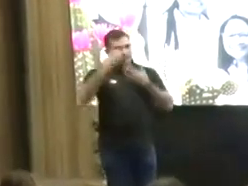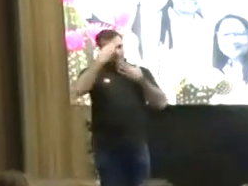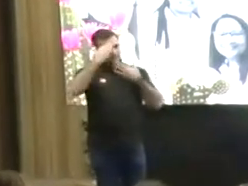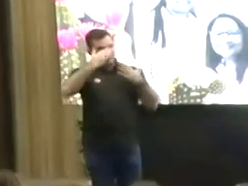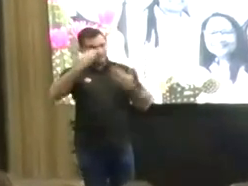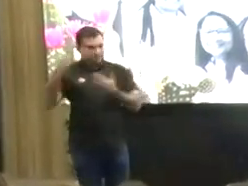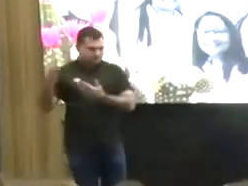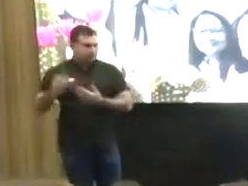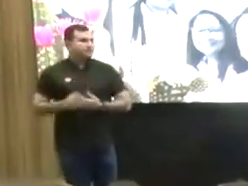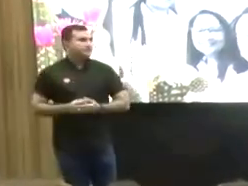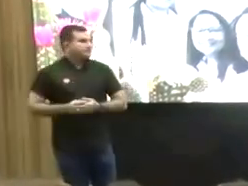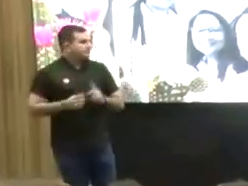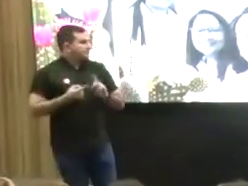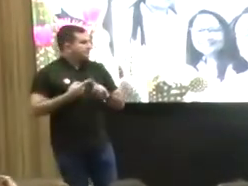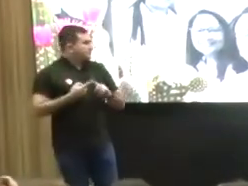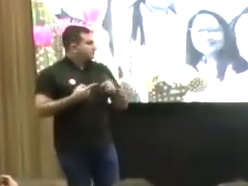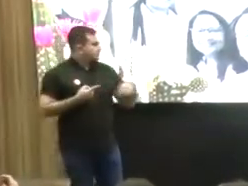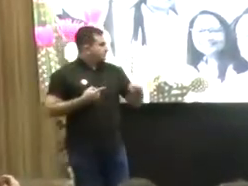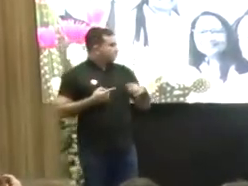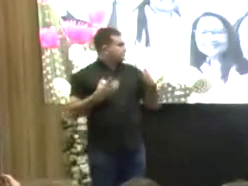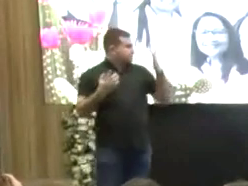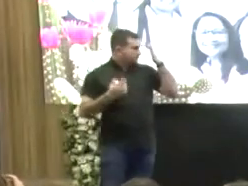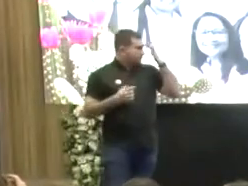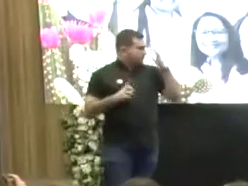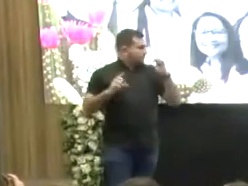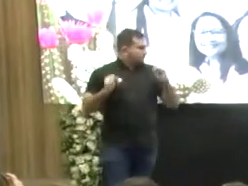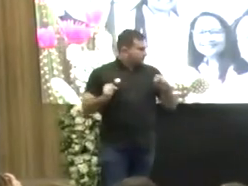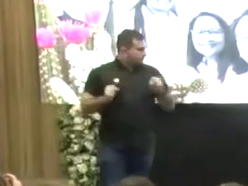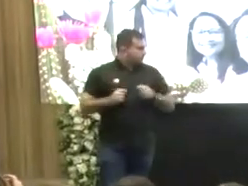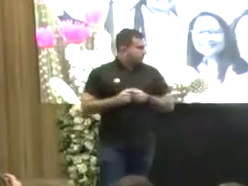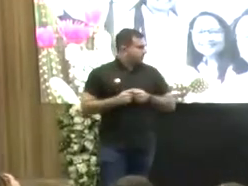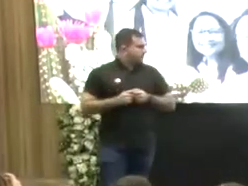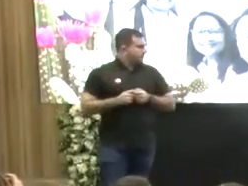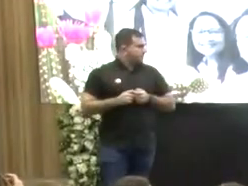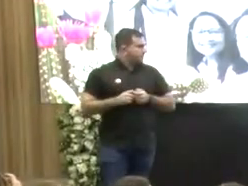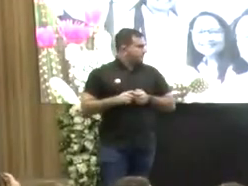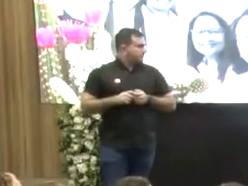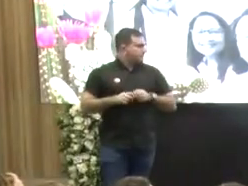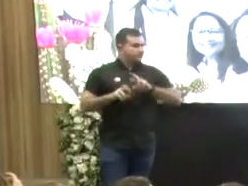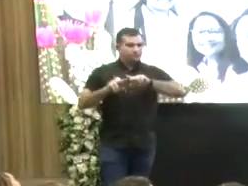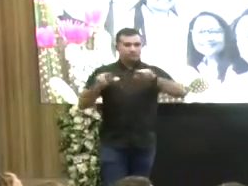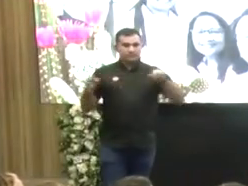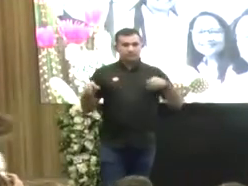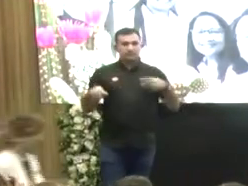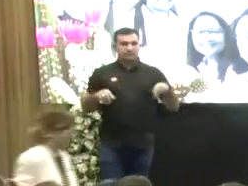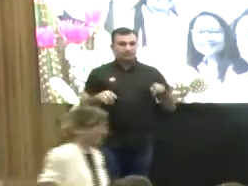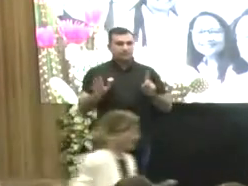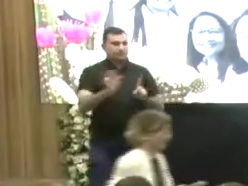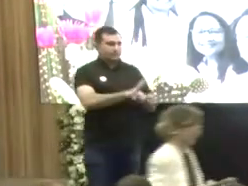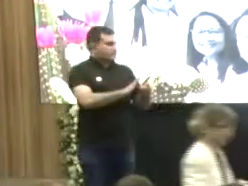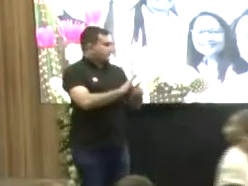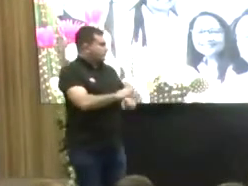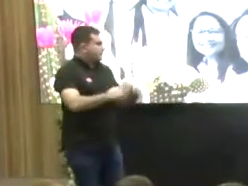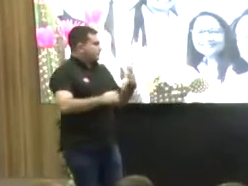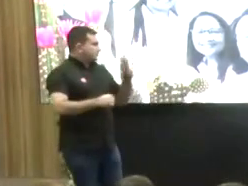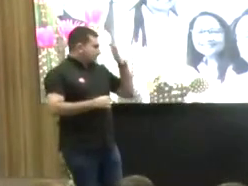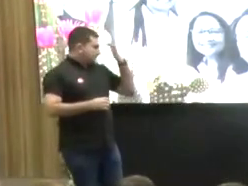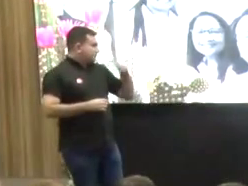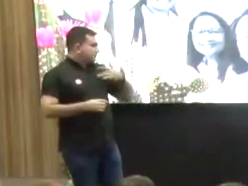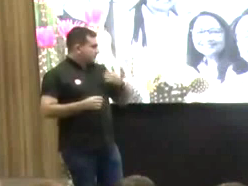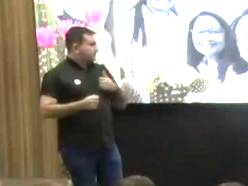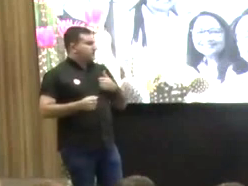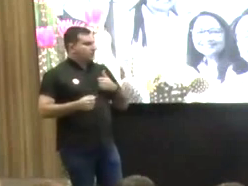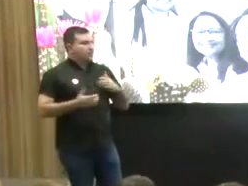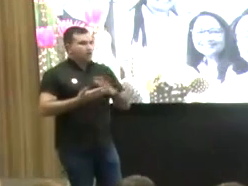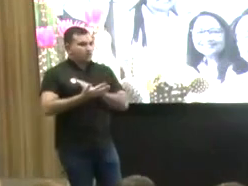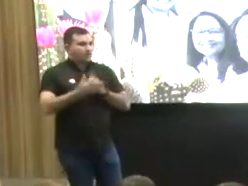Obrigada, Josenildo. E aí, eu acho que a gente encerra para os professores, né? Eu acho que eu posso dar uma passeada nas